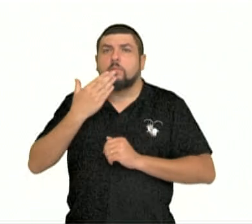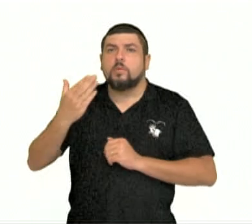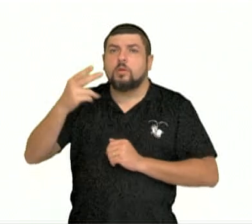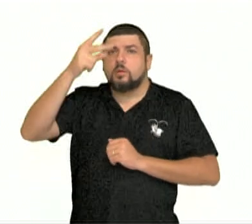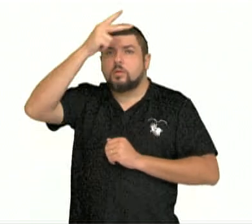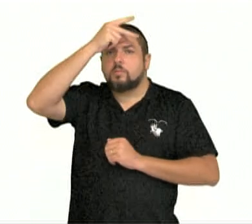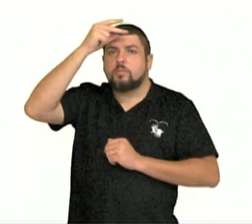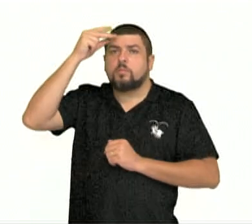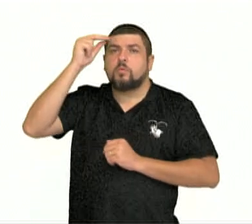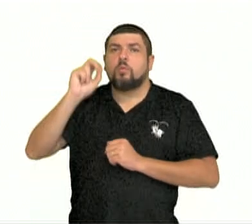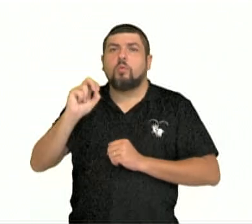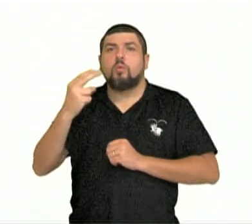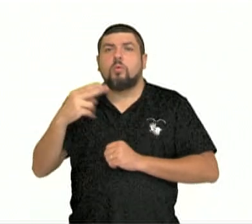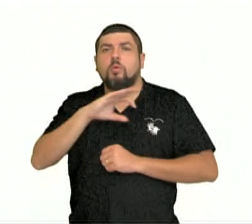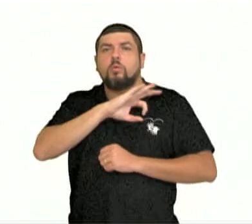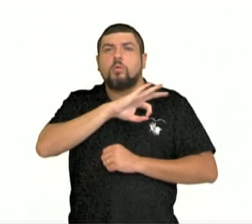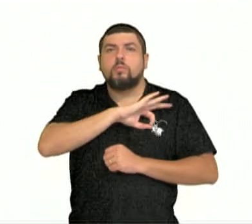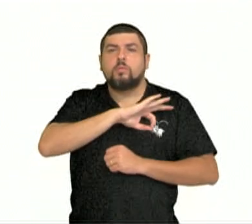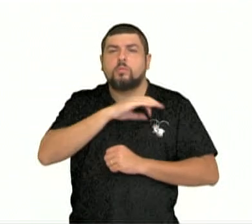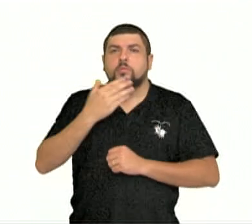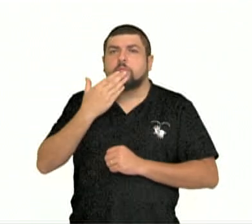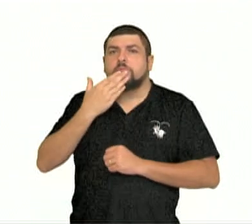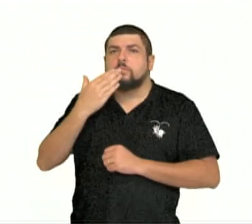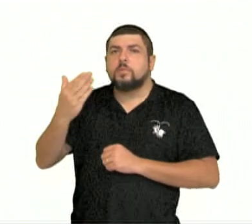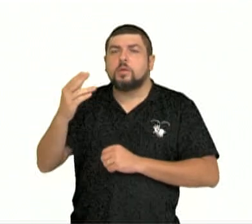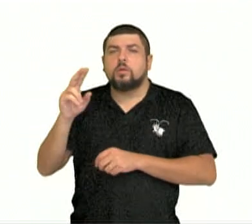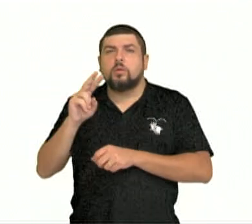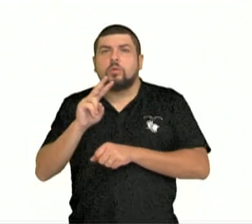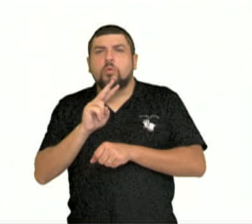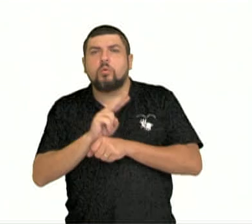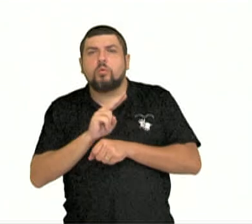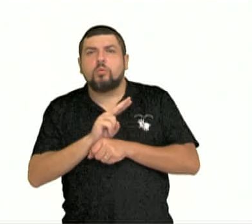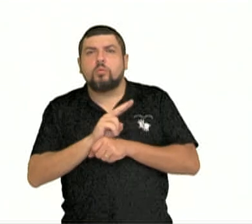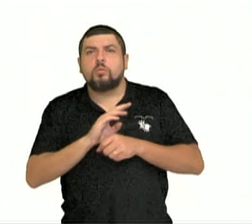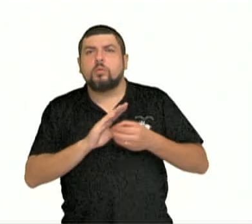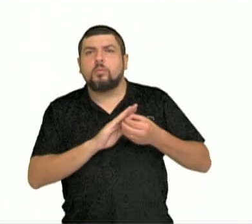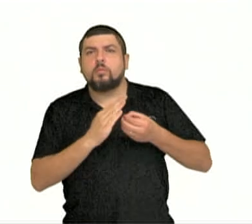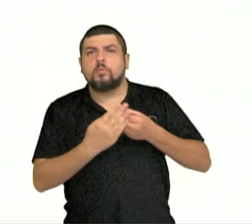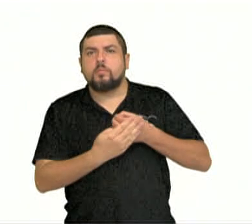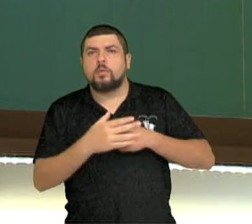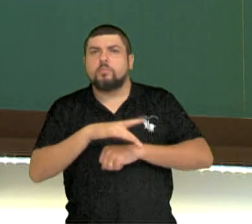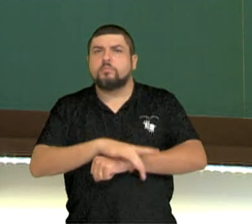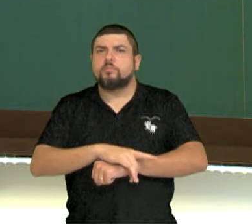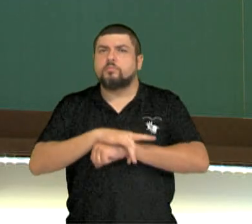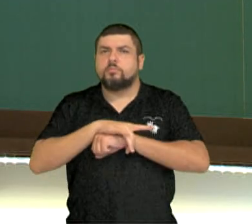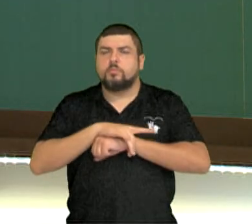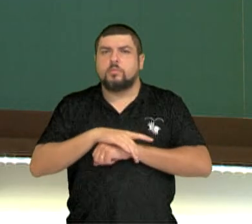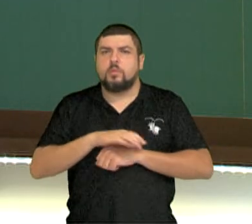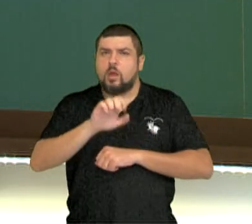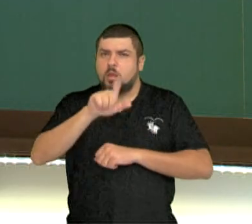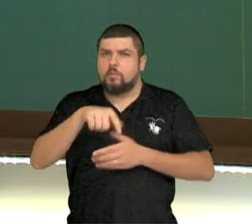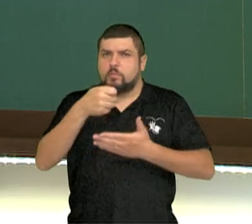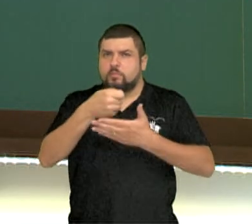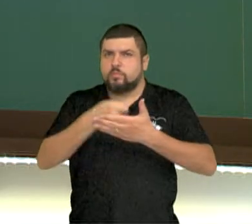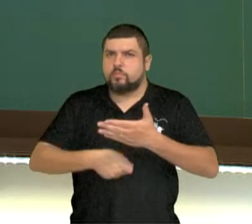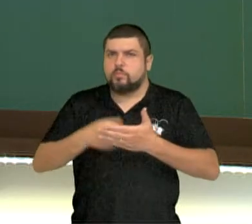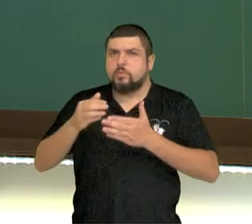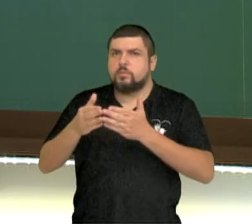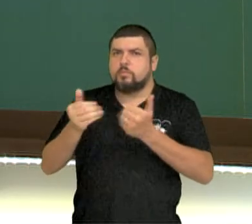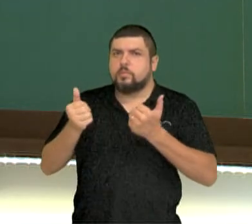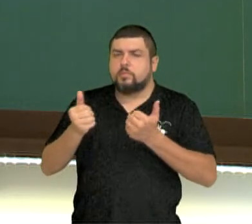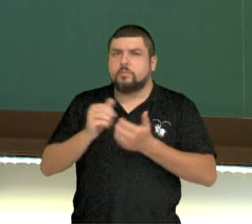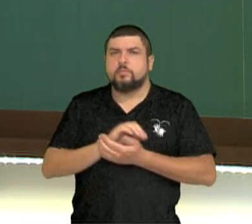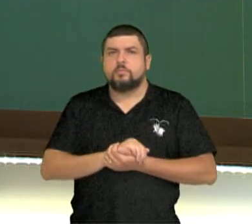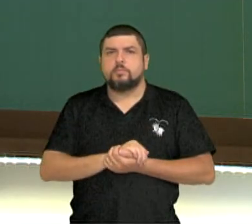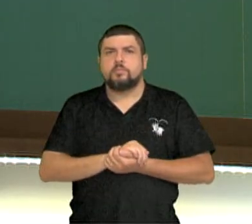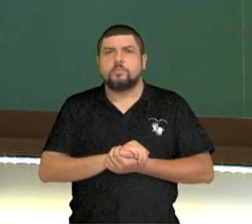militar melhorias na segurança pública de seu bairro. É uma reivindicação. Então,